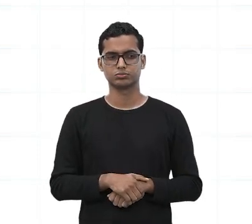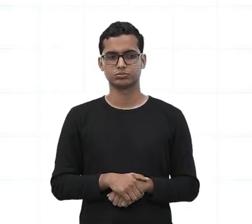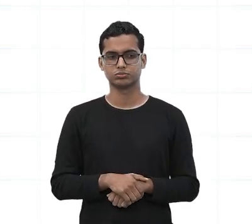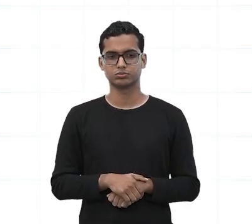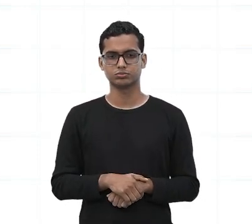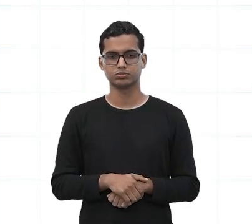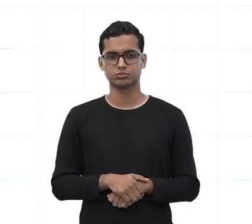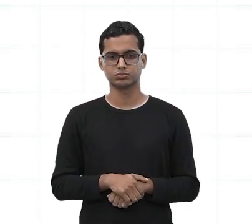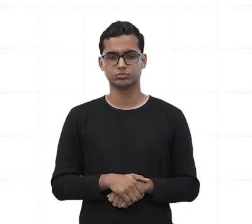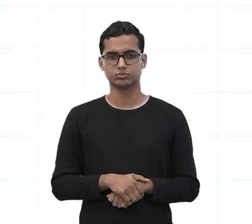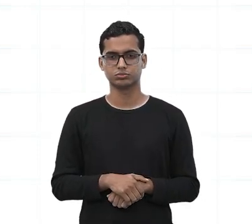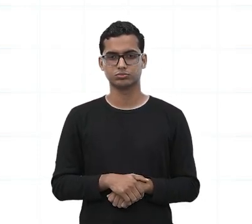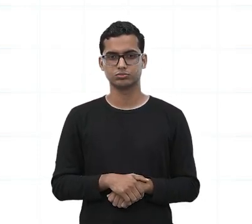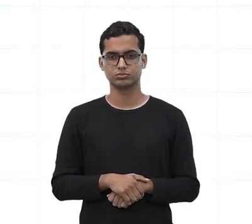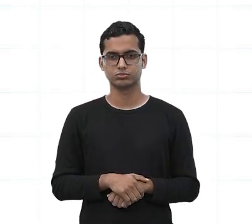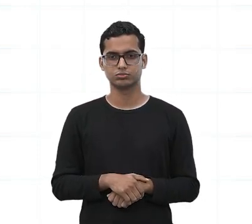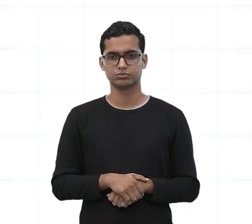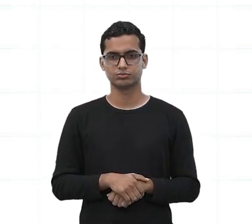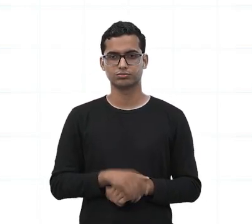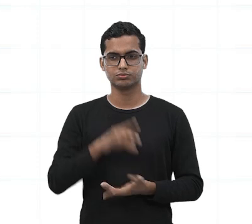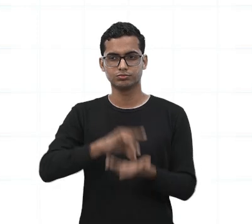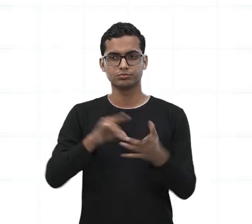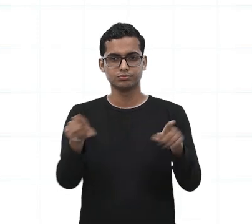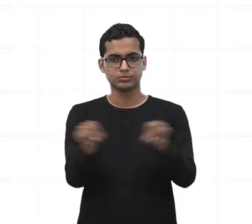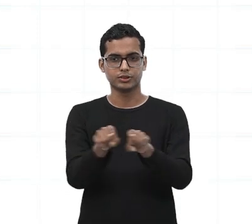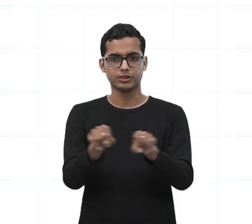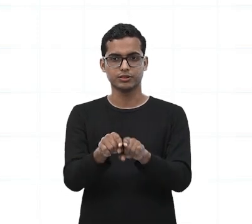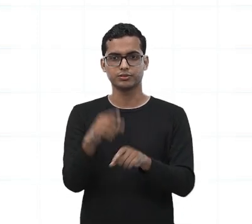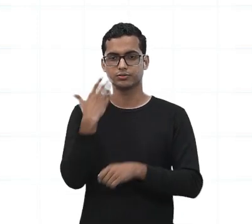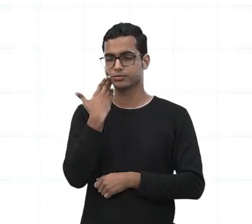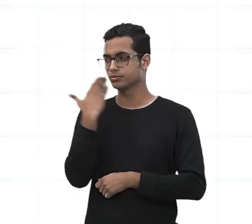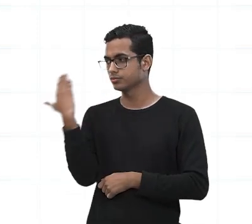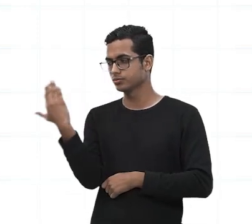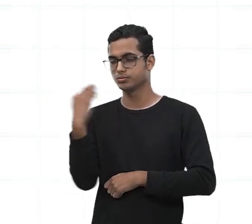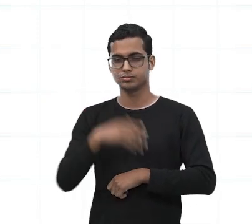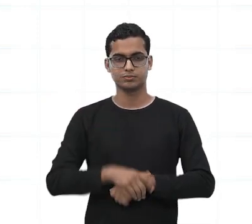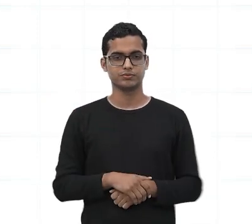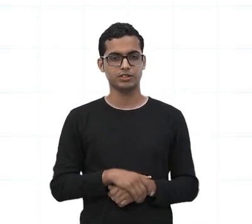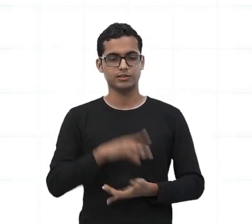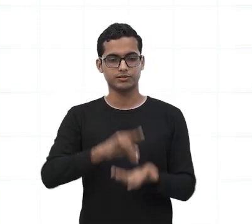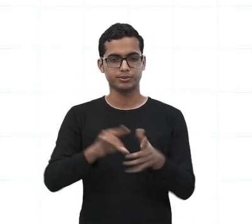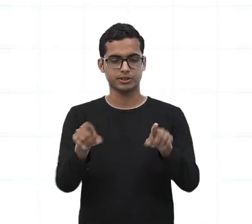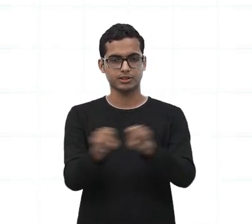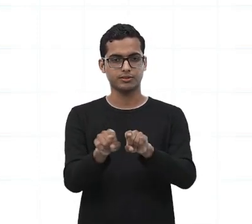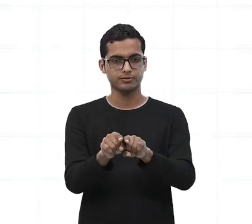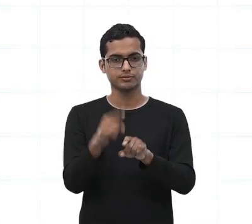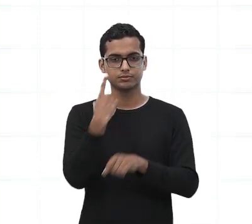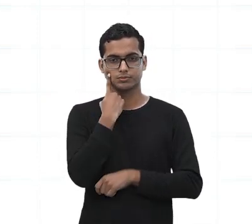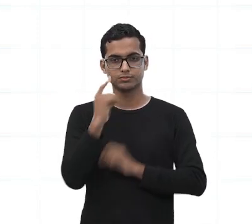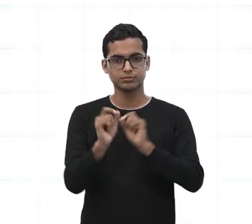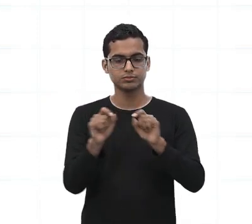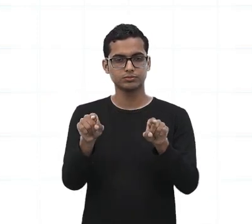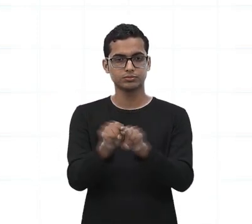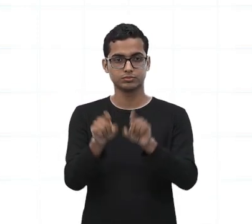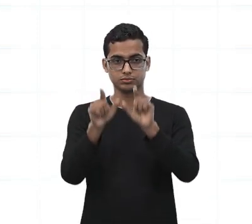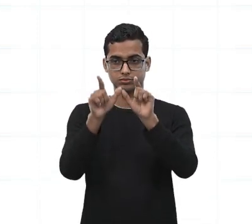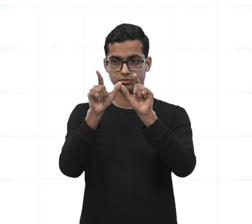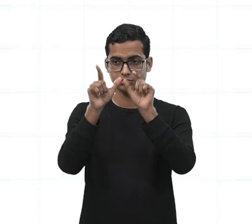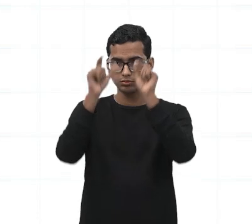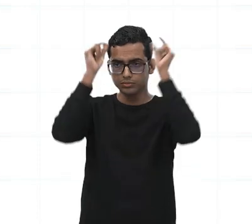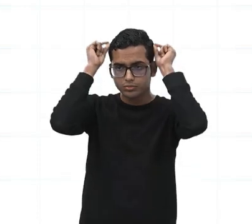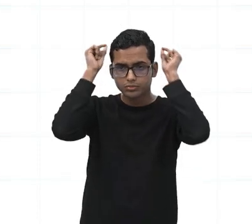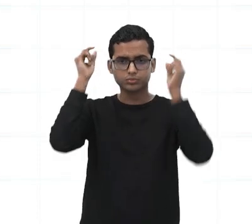teatro grego típico, e aí a gente consegue perceber que a gente já volta lá na Grécia, para a gente ver, olha como era